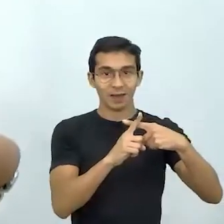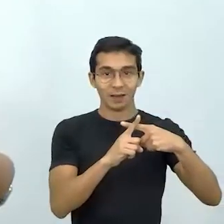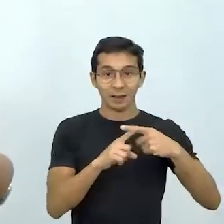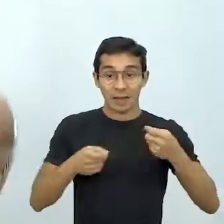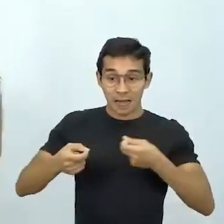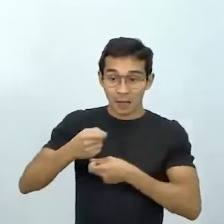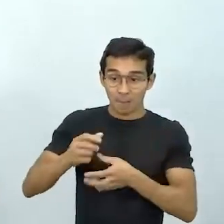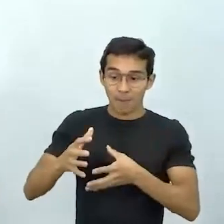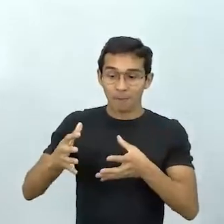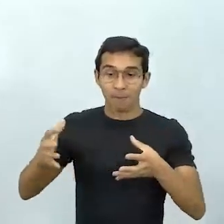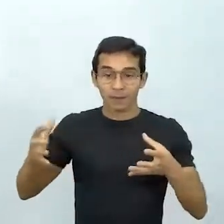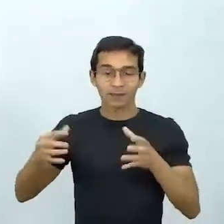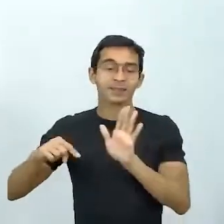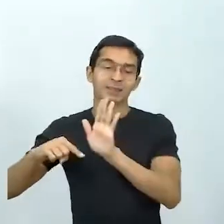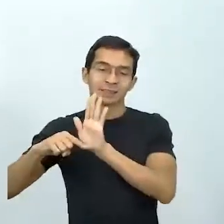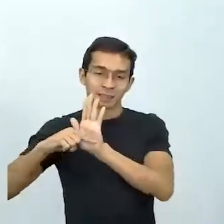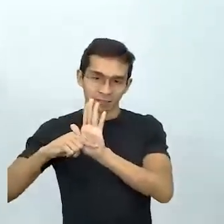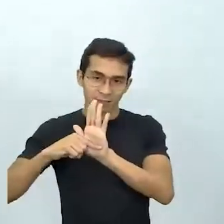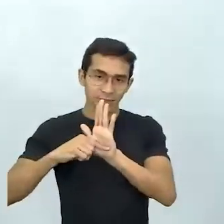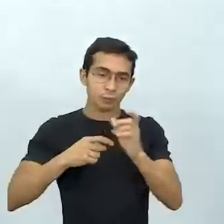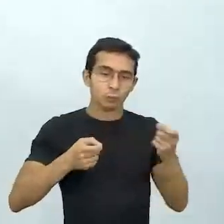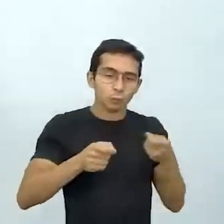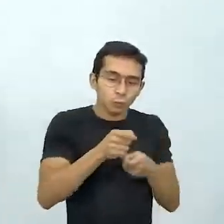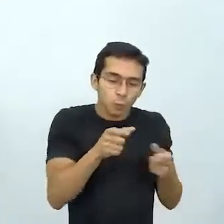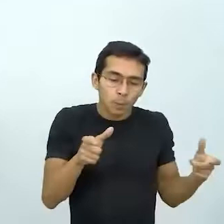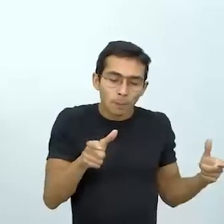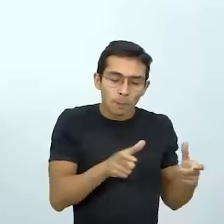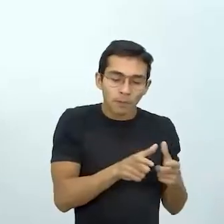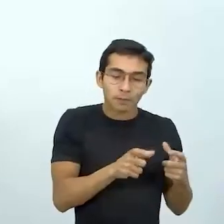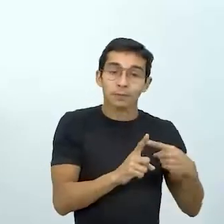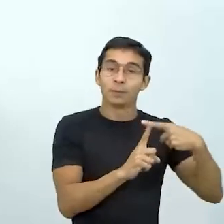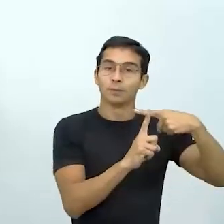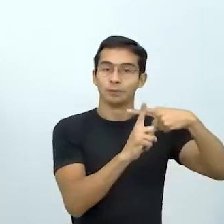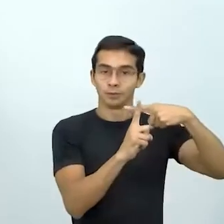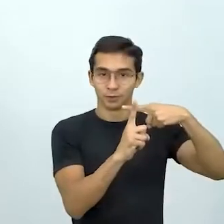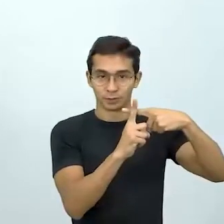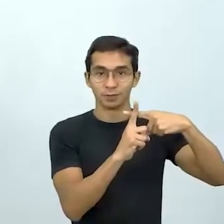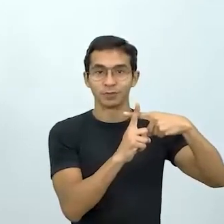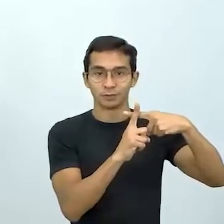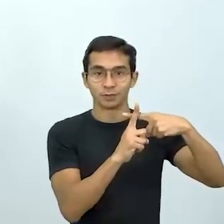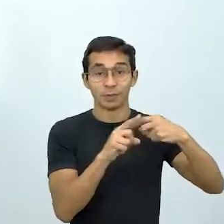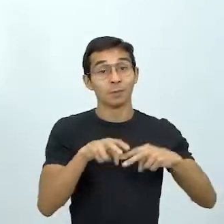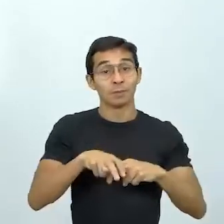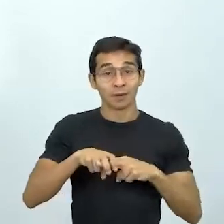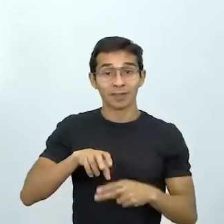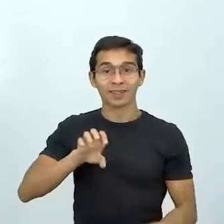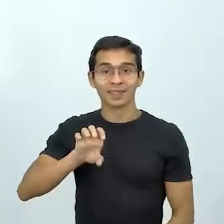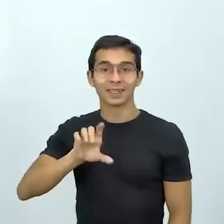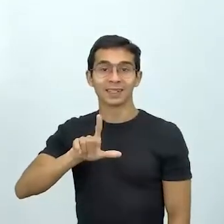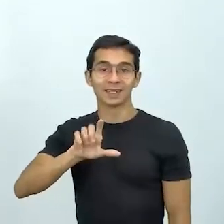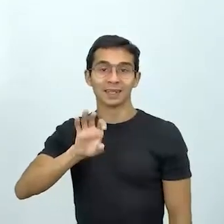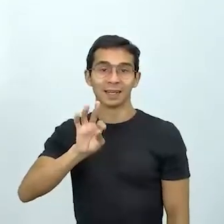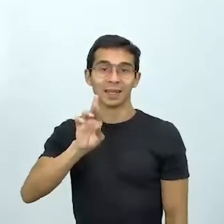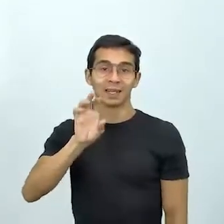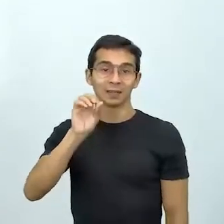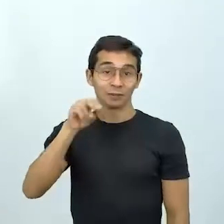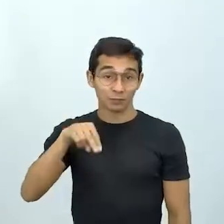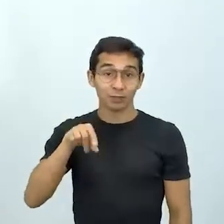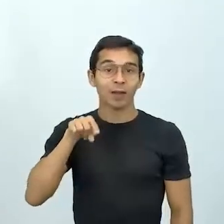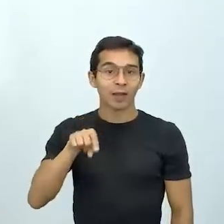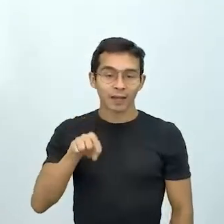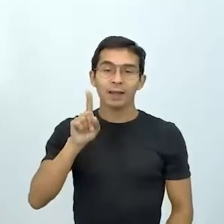negativa é a carga. Quanto menos elétrons, mais positiva é a carga, porque o elétron, por natureza, é uma